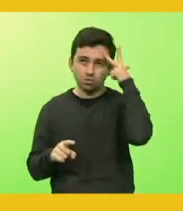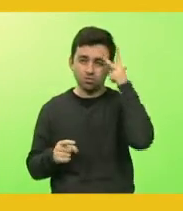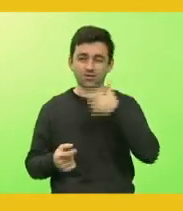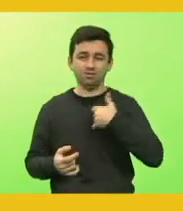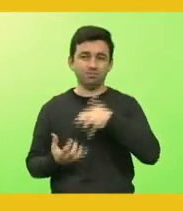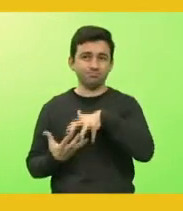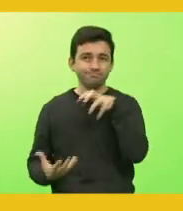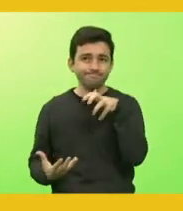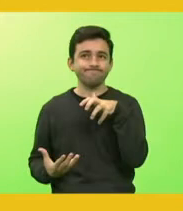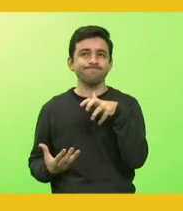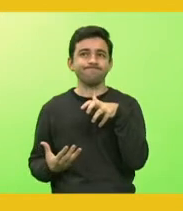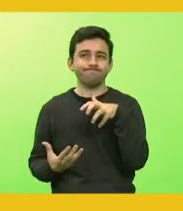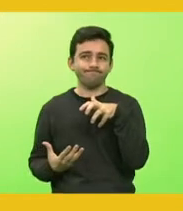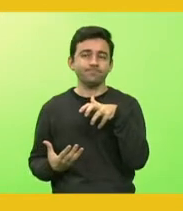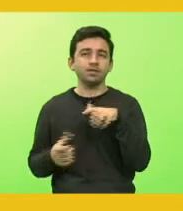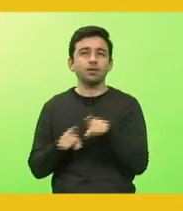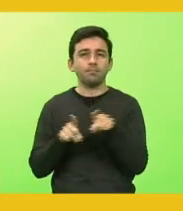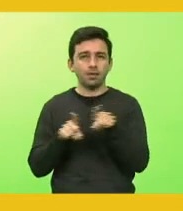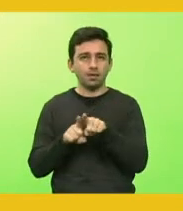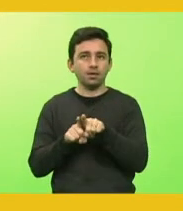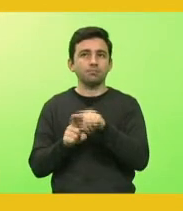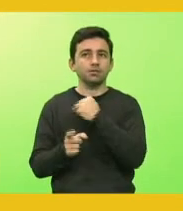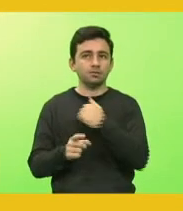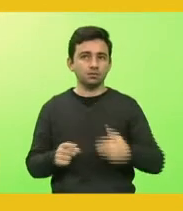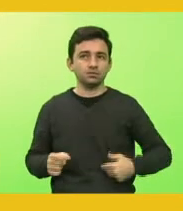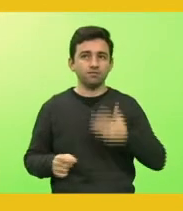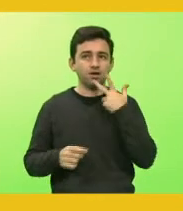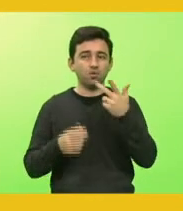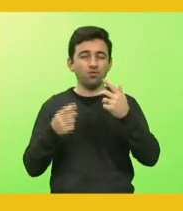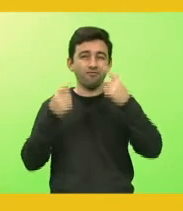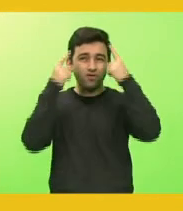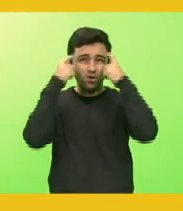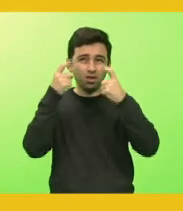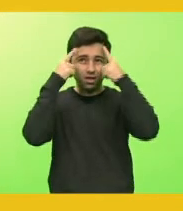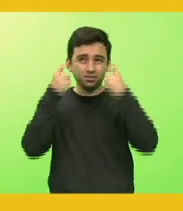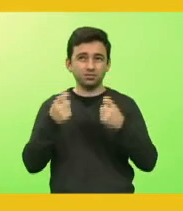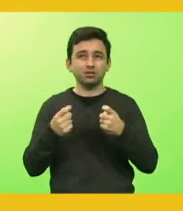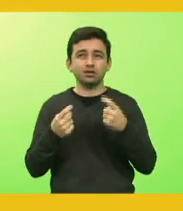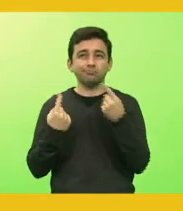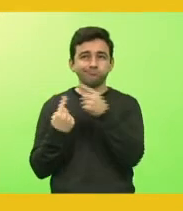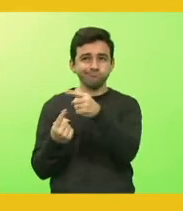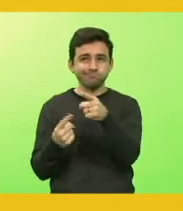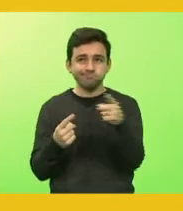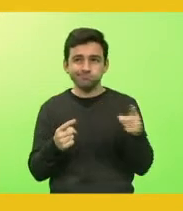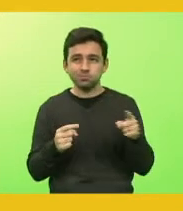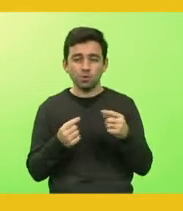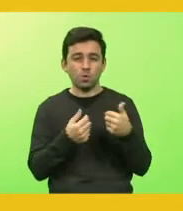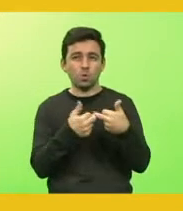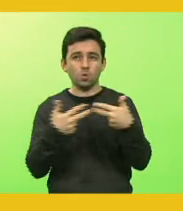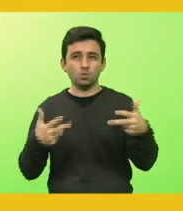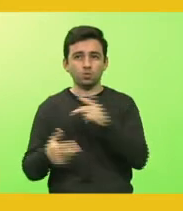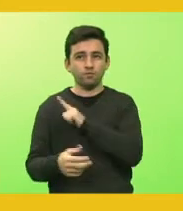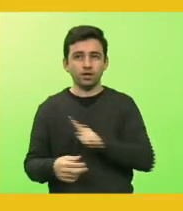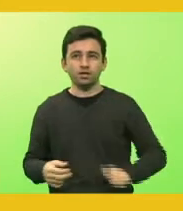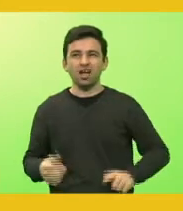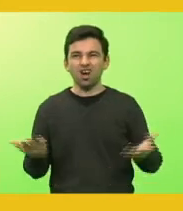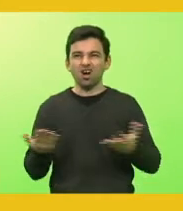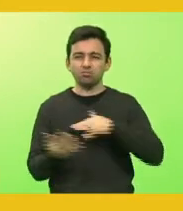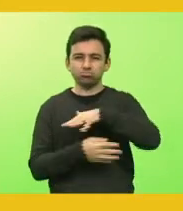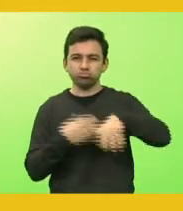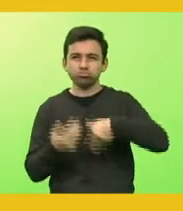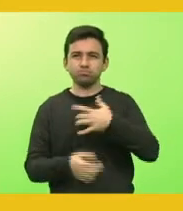destaque importante, a ministra também falou sobre a violência patrimonial que cresceu nessa época de pandemia, aproveitando-se do caos, do